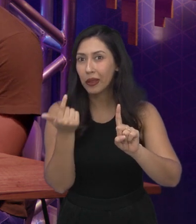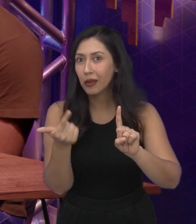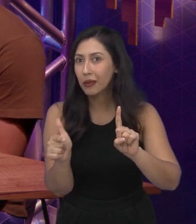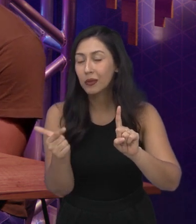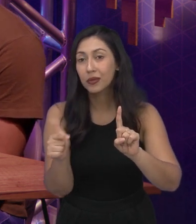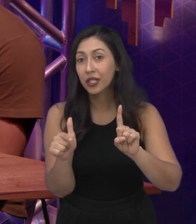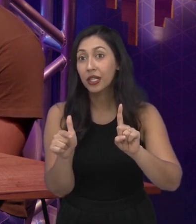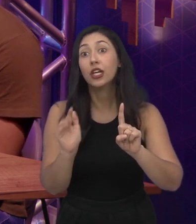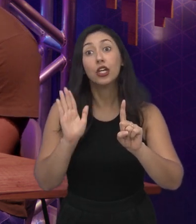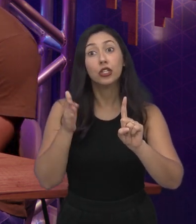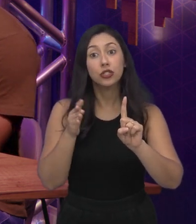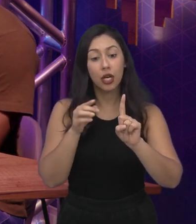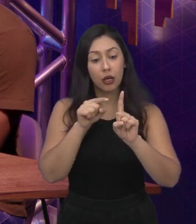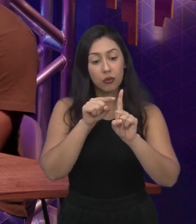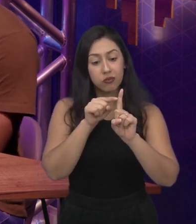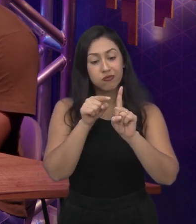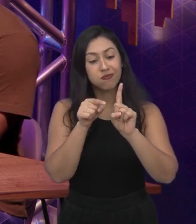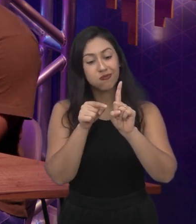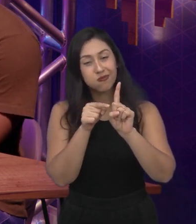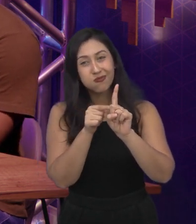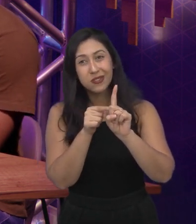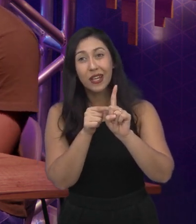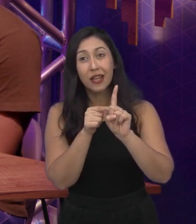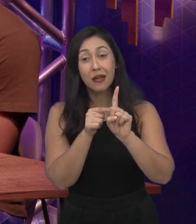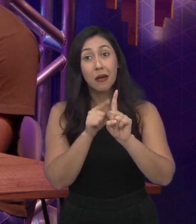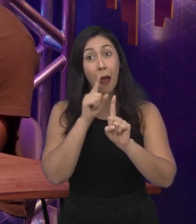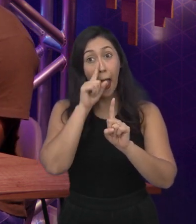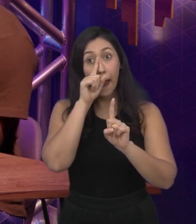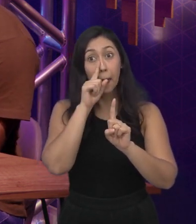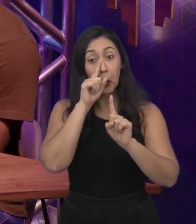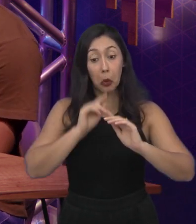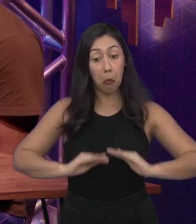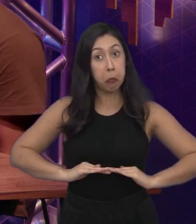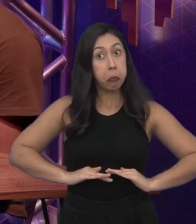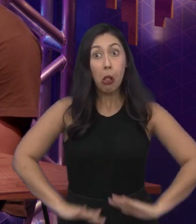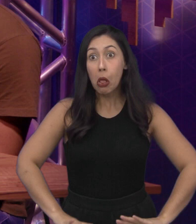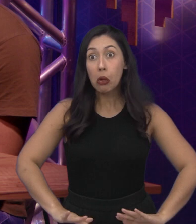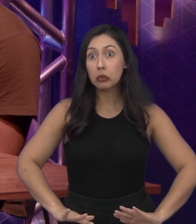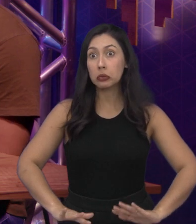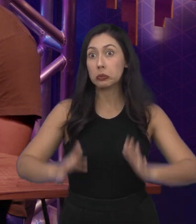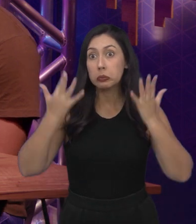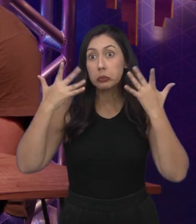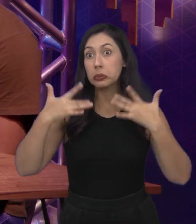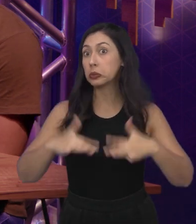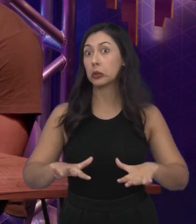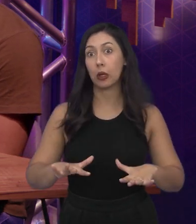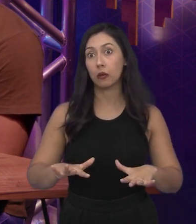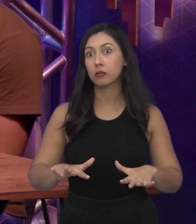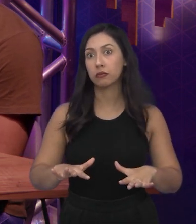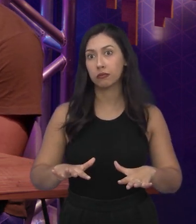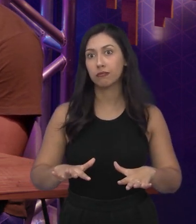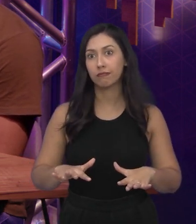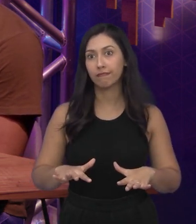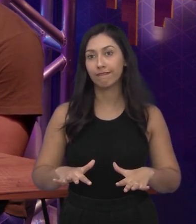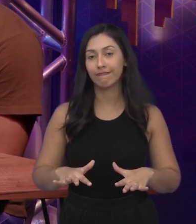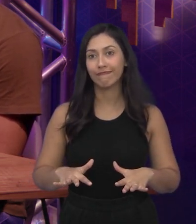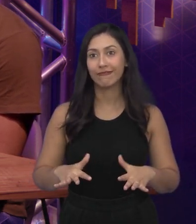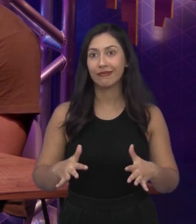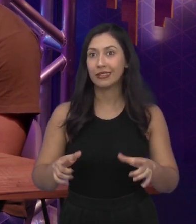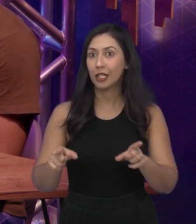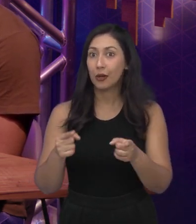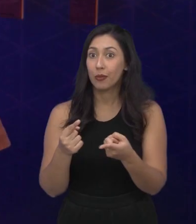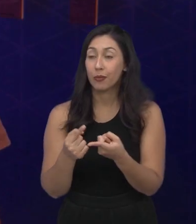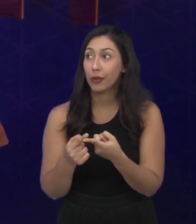alimentar, não comer direito, ela já vai comprometer, ela pode ter até um aborto espontâneo por causa da fome. E não